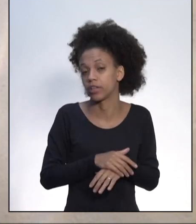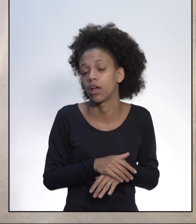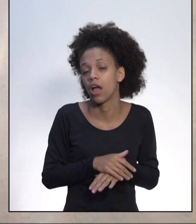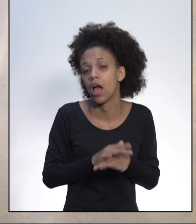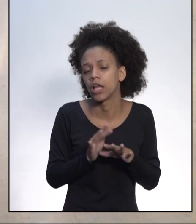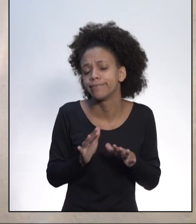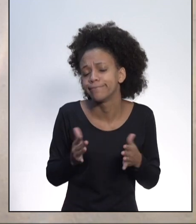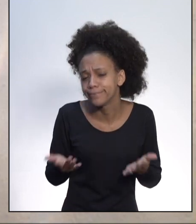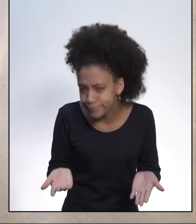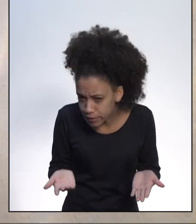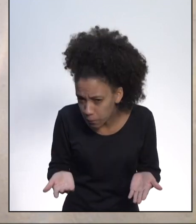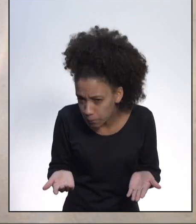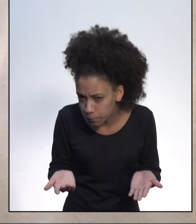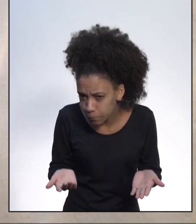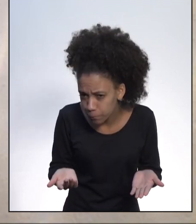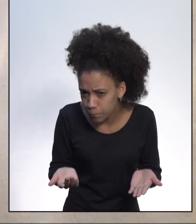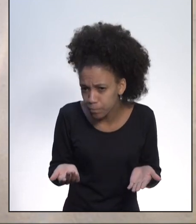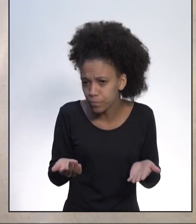gente tem que,